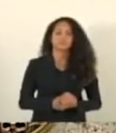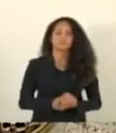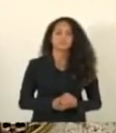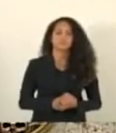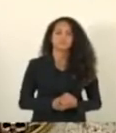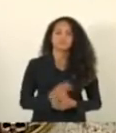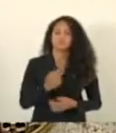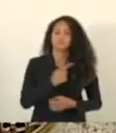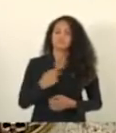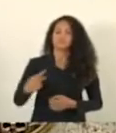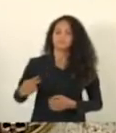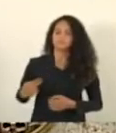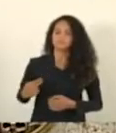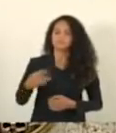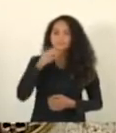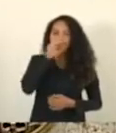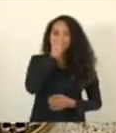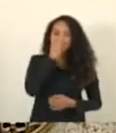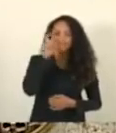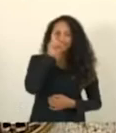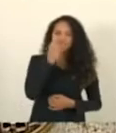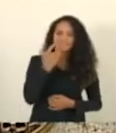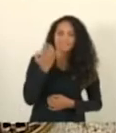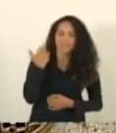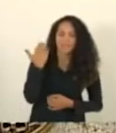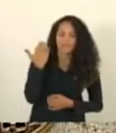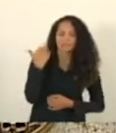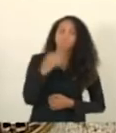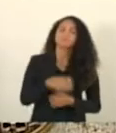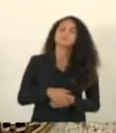Senhor presidente, esse final de semana